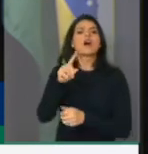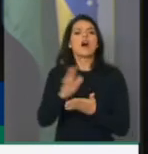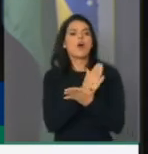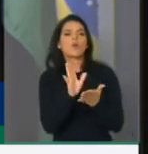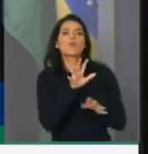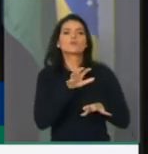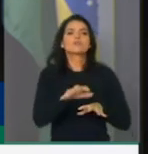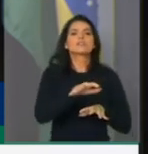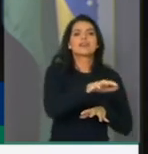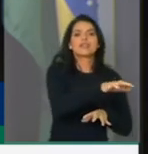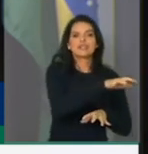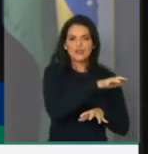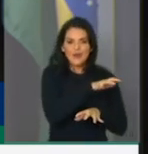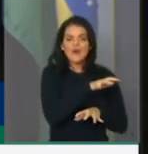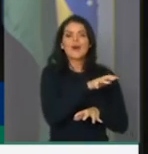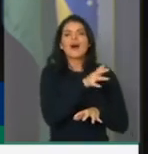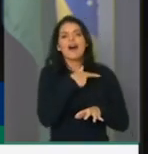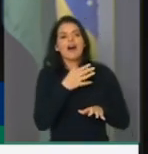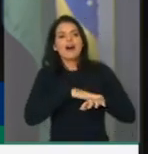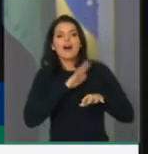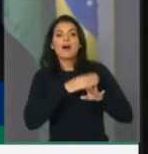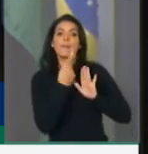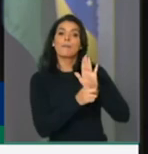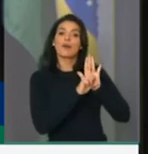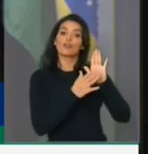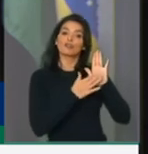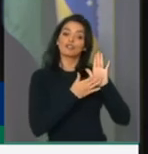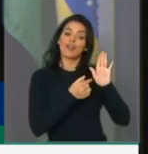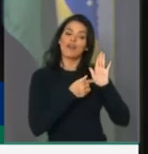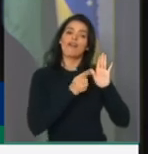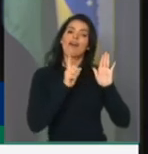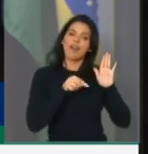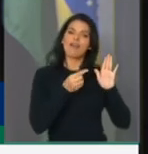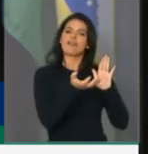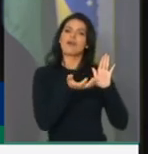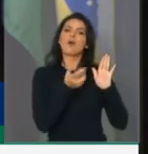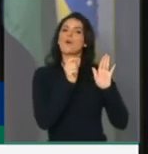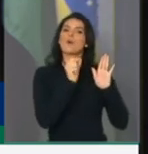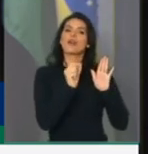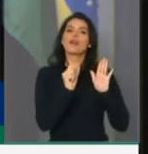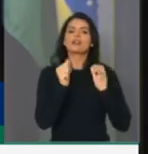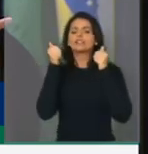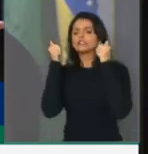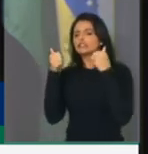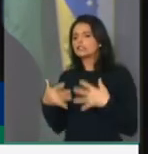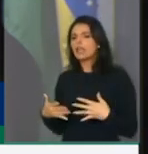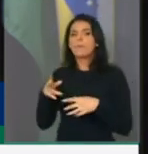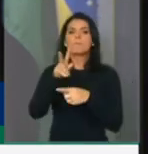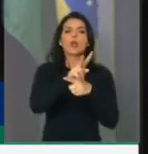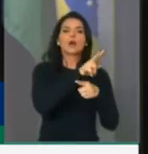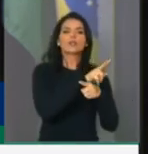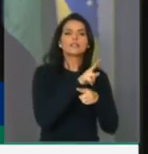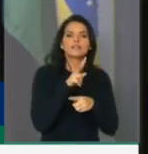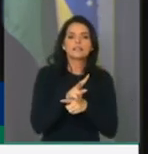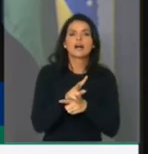certos setores através de projetos que querem através da justificativa de proteção e